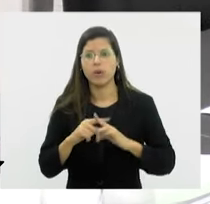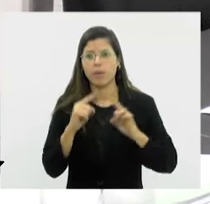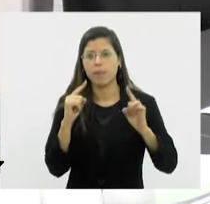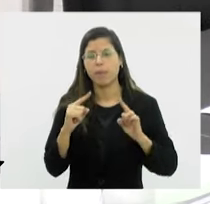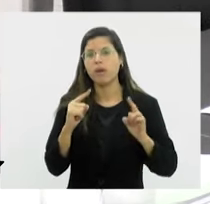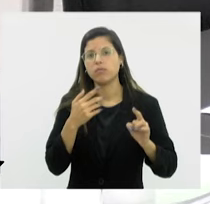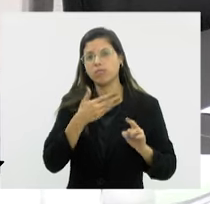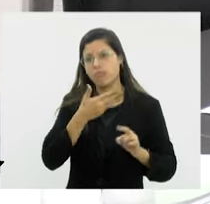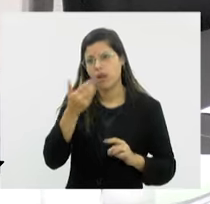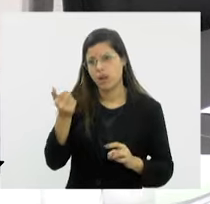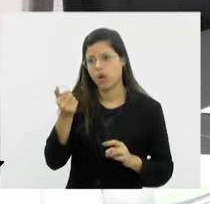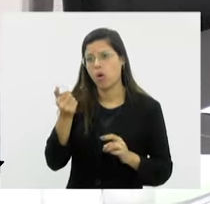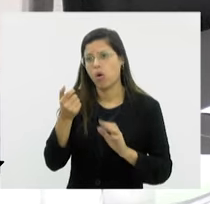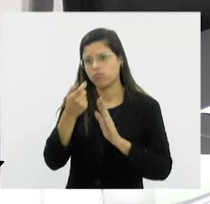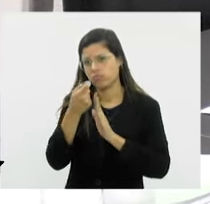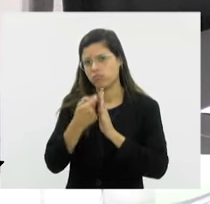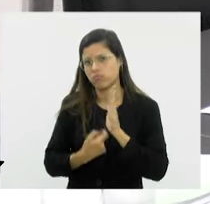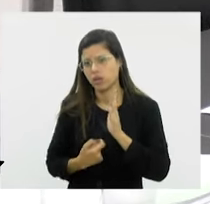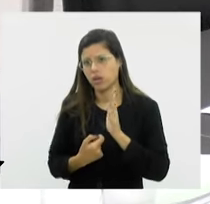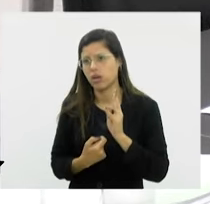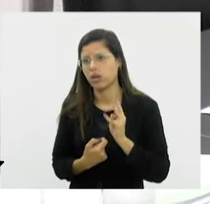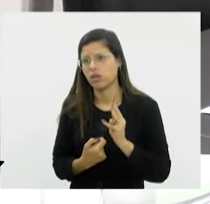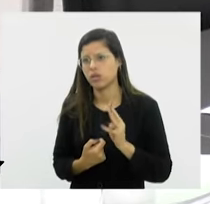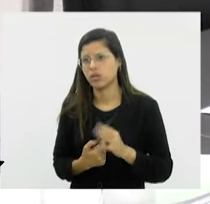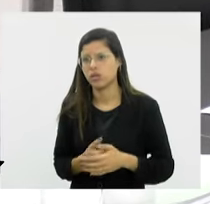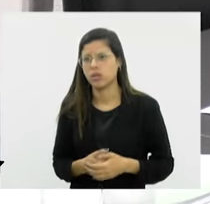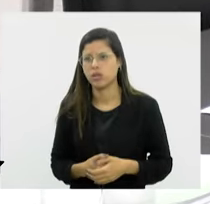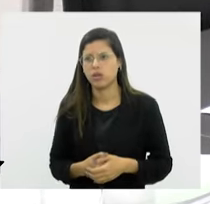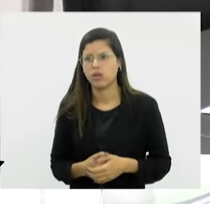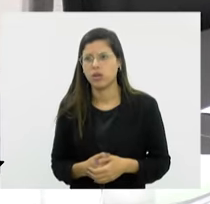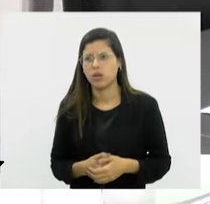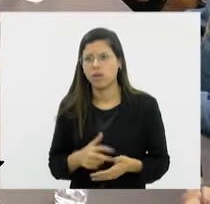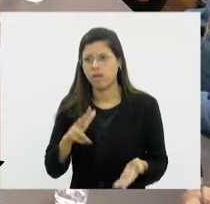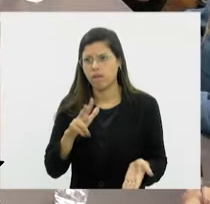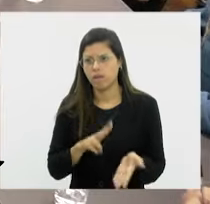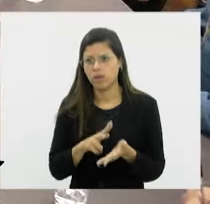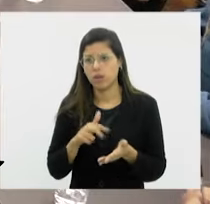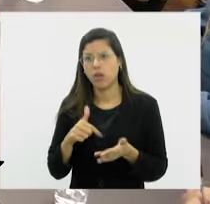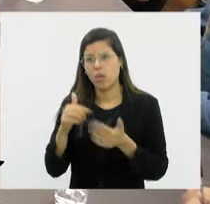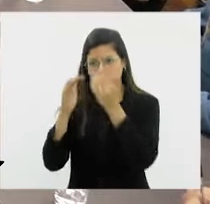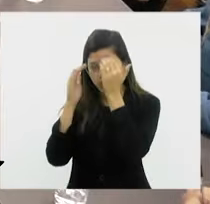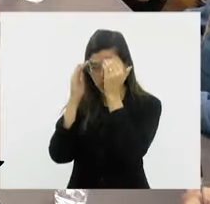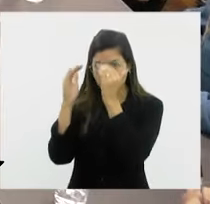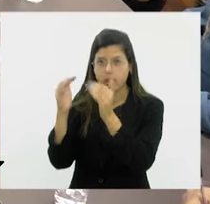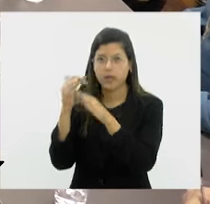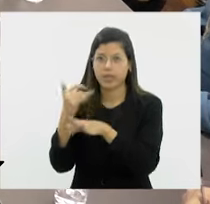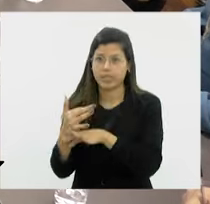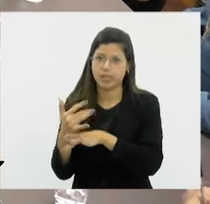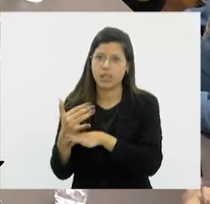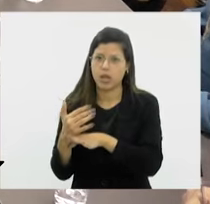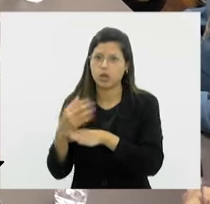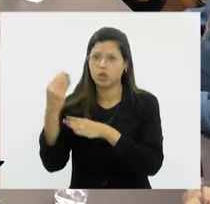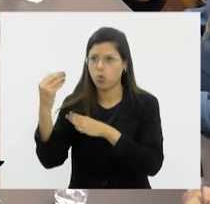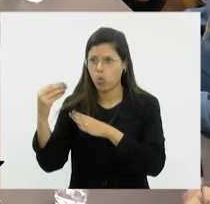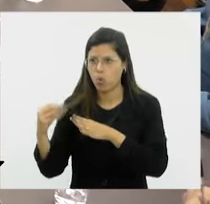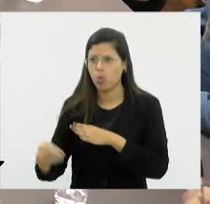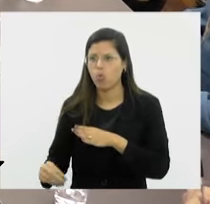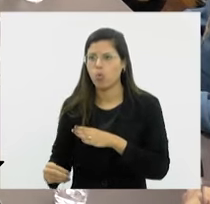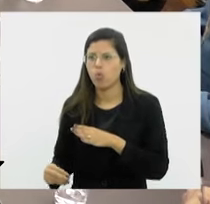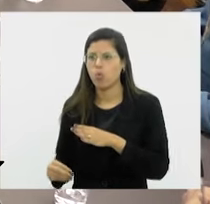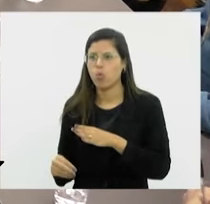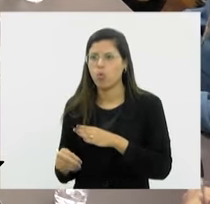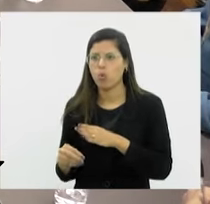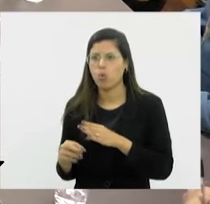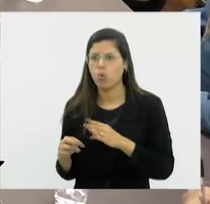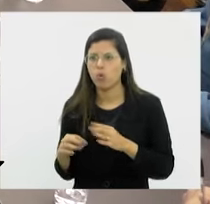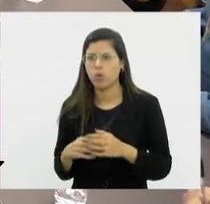melhor redação, aí eu também fico aqui. Não, que mas se eu fale respeitei da região. Os municípios que ele mencionou. São de todas as regiões do Estado,